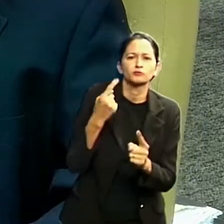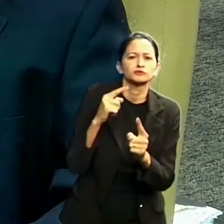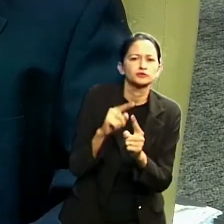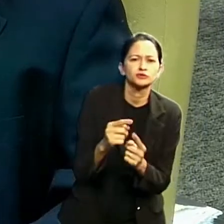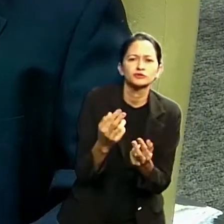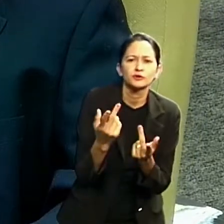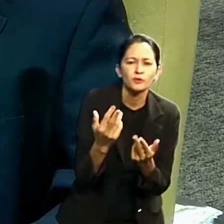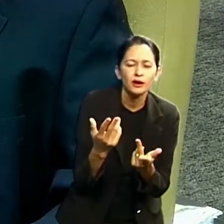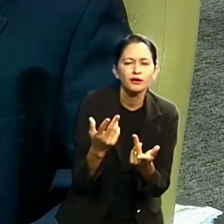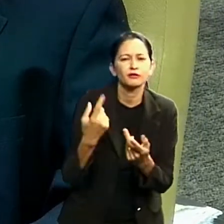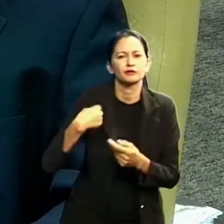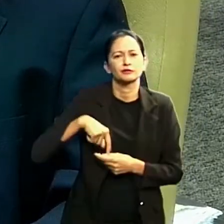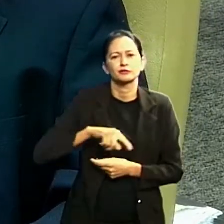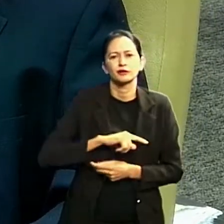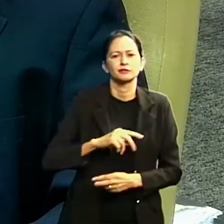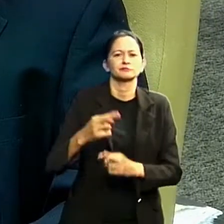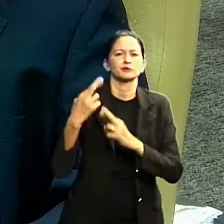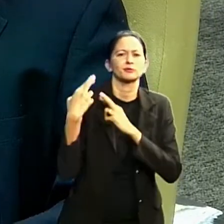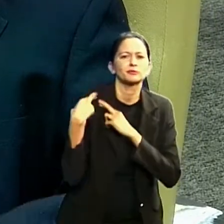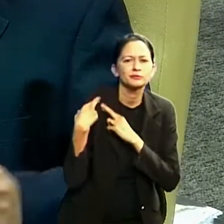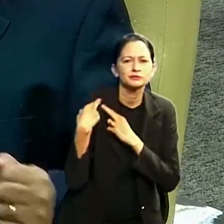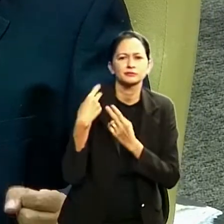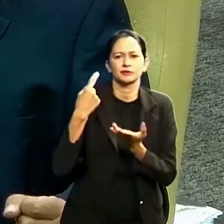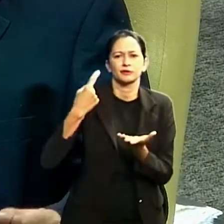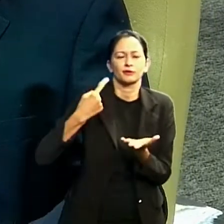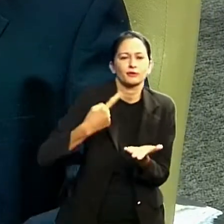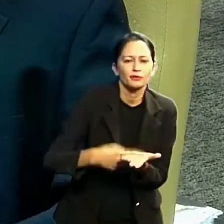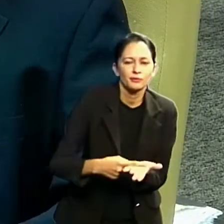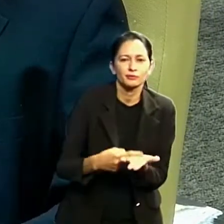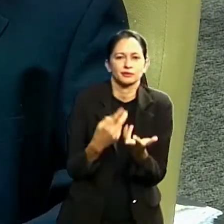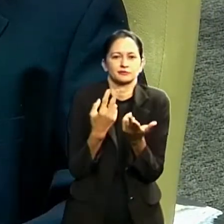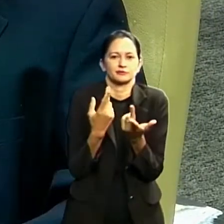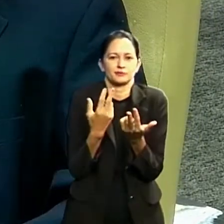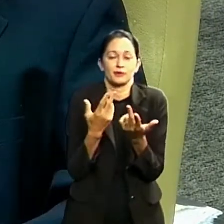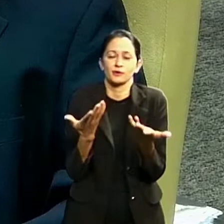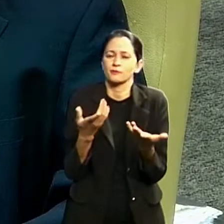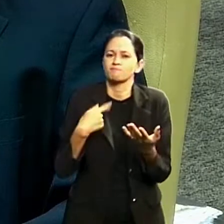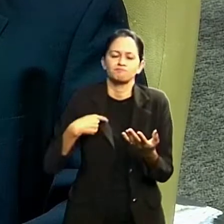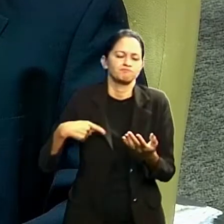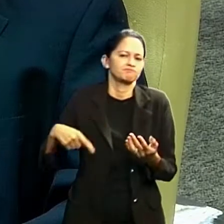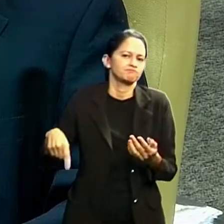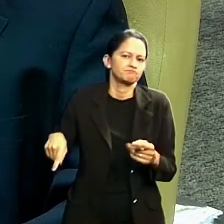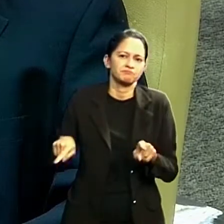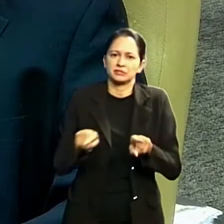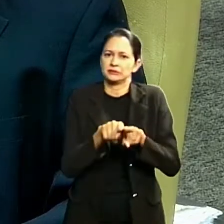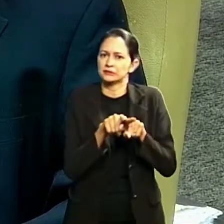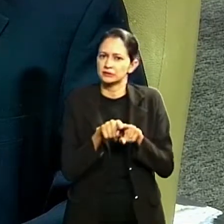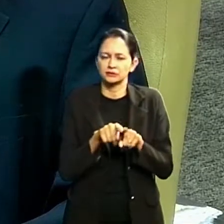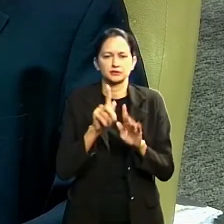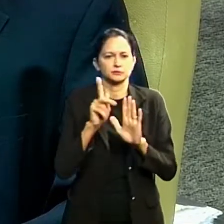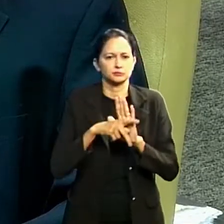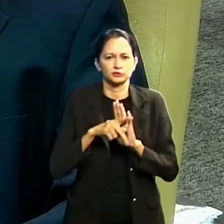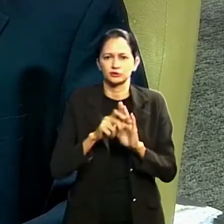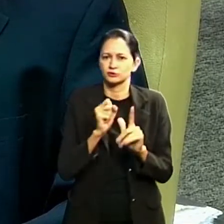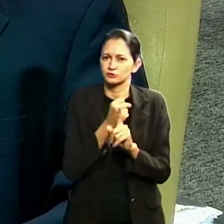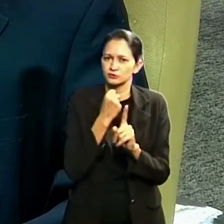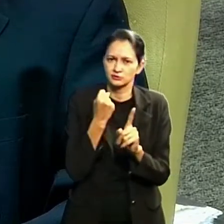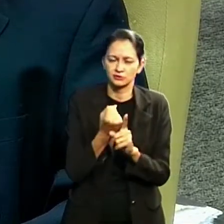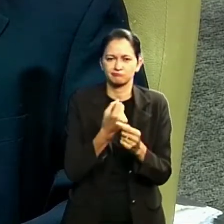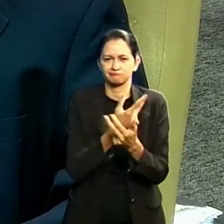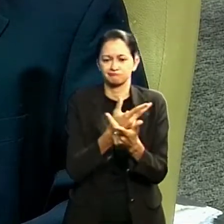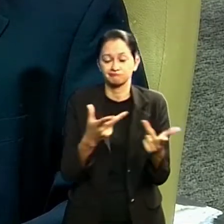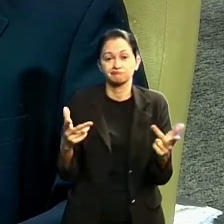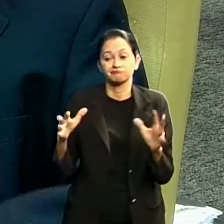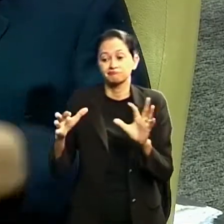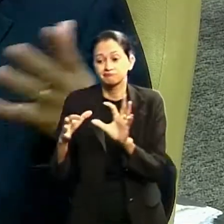levamos a mesma cruz. Então, Vossa Excelência sabe que eu sou sempre parceiro nas causas sociais e nos projetos